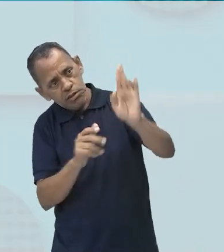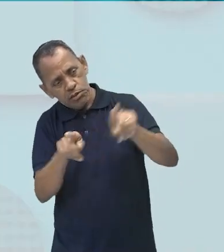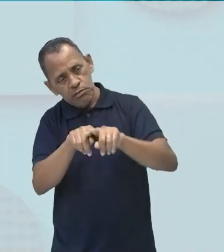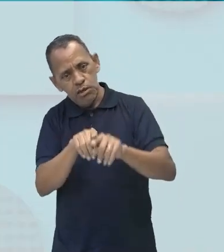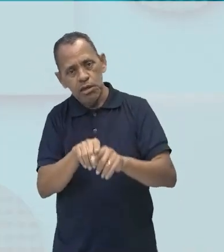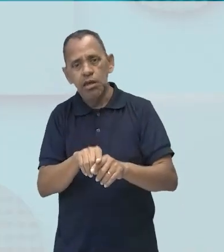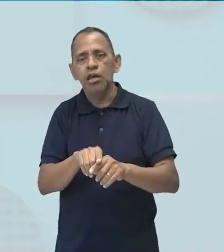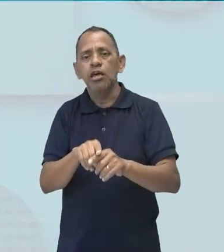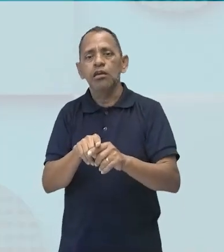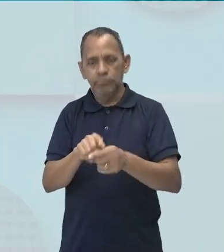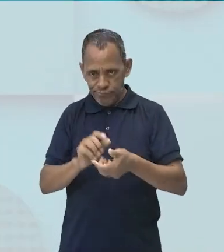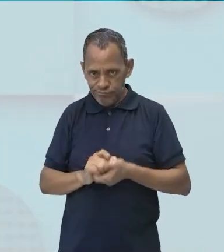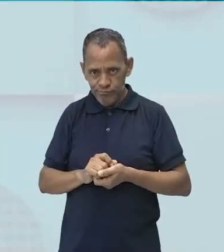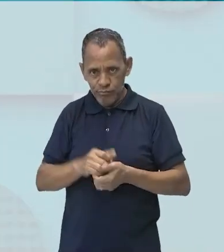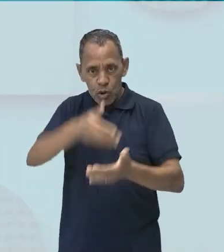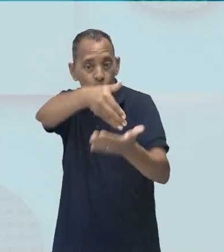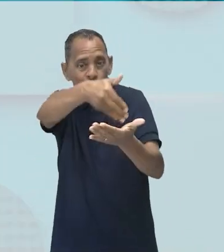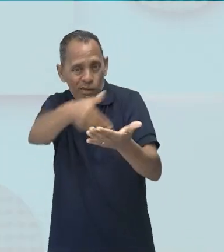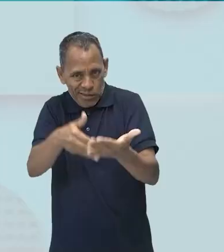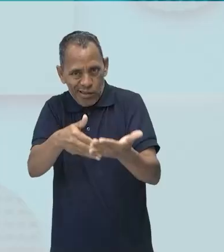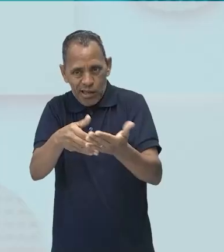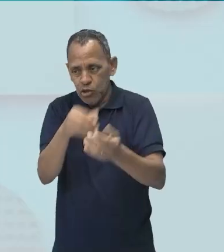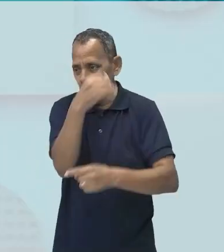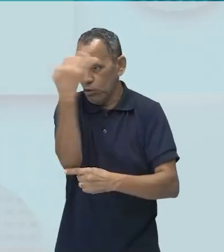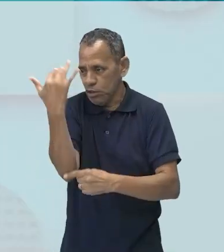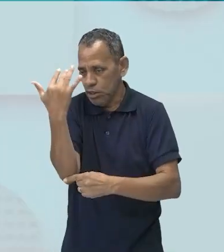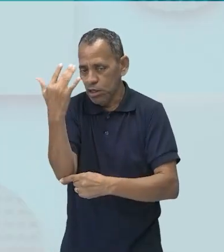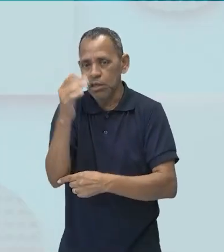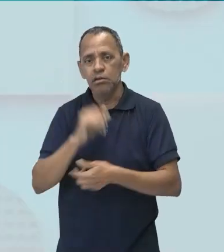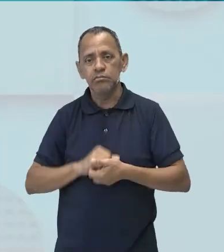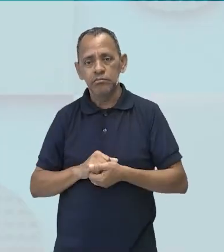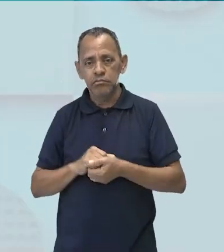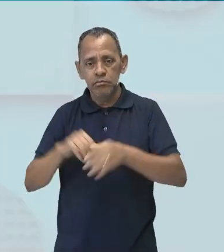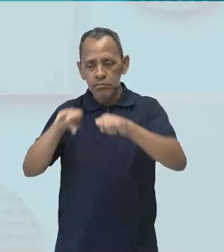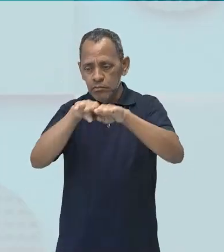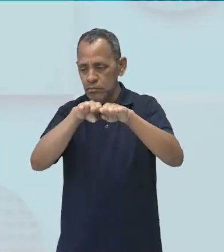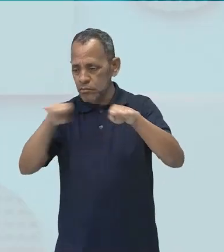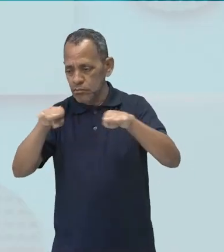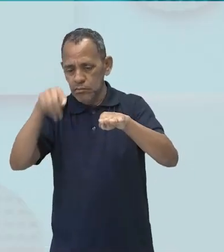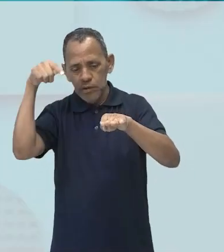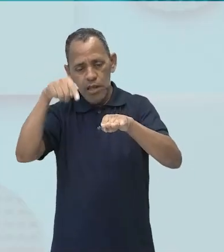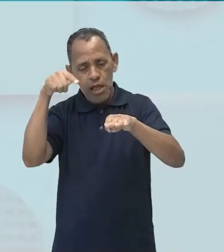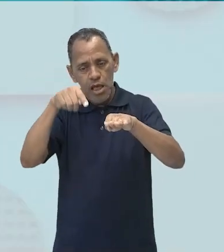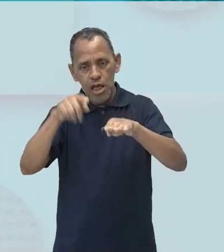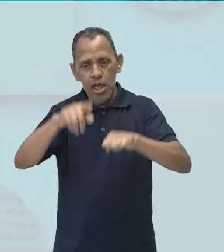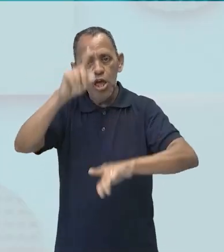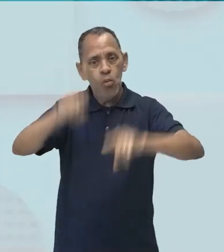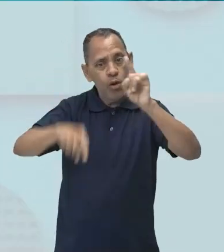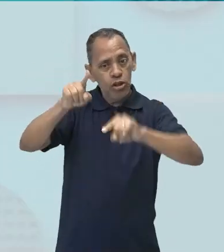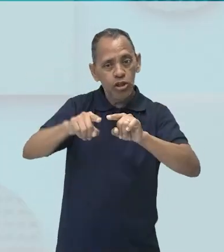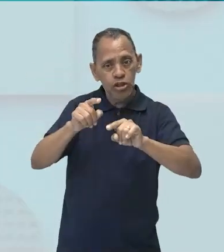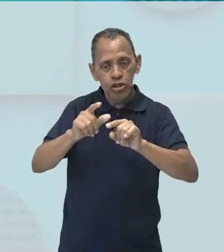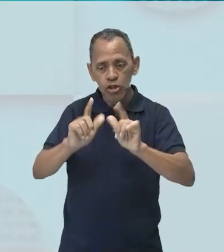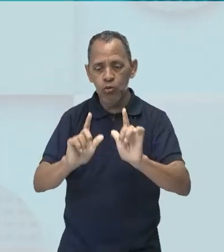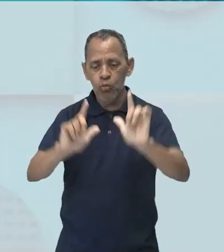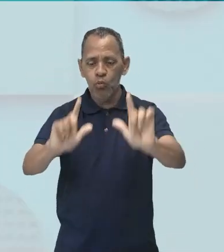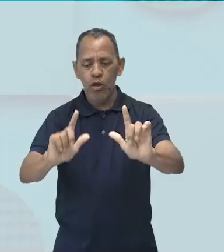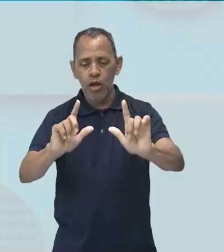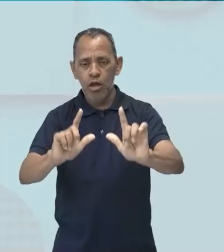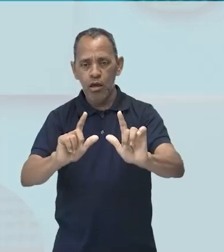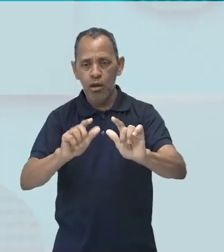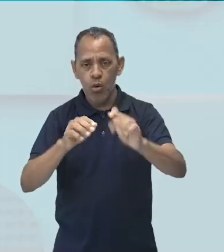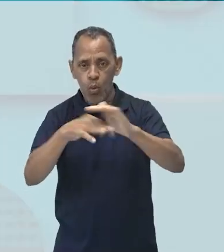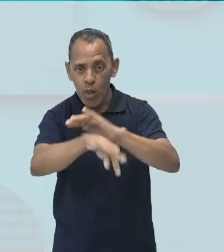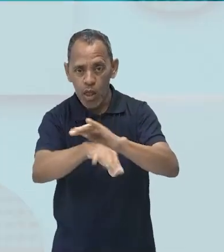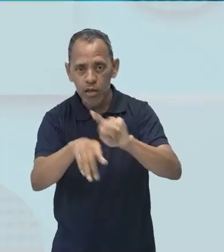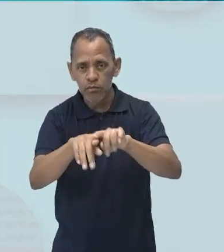madeira. Esse é o plano, tá? Que é onde a obra vai ficar. E aí eles representavam